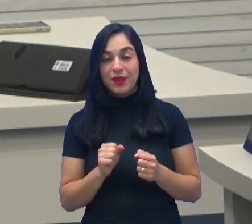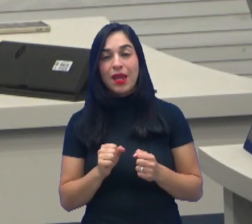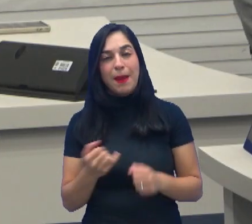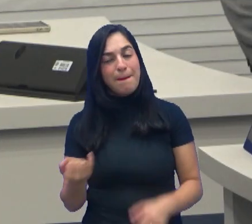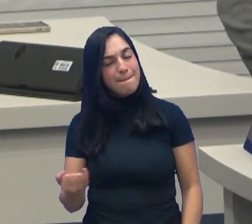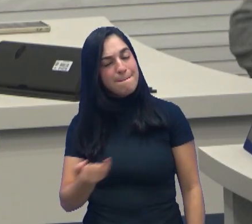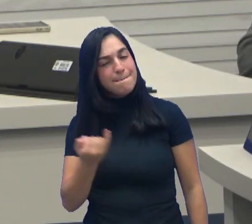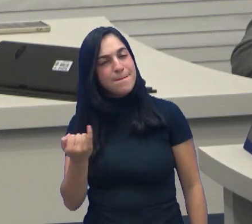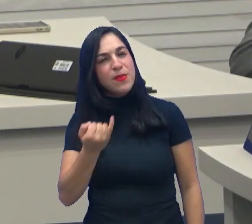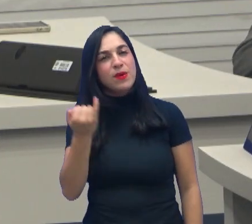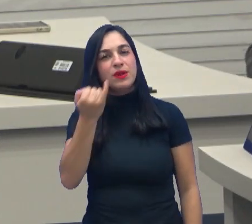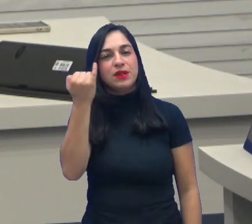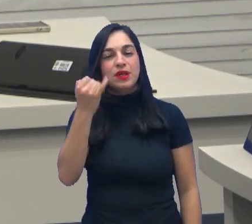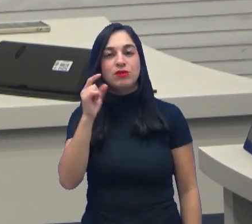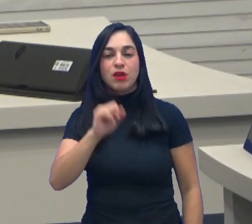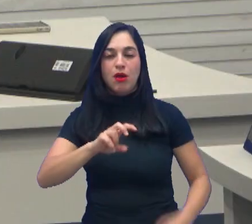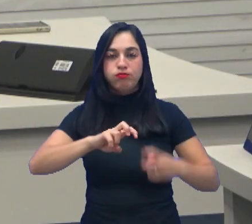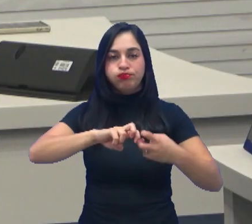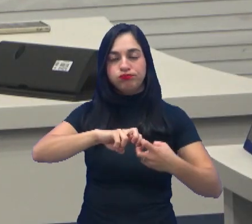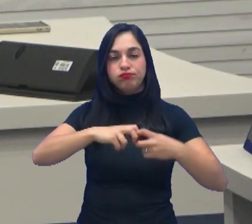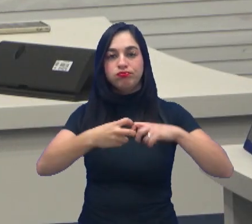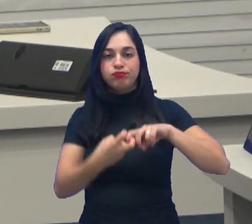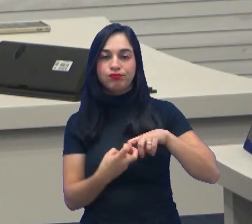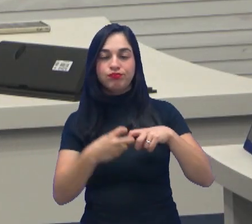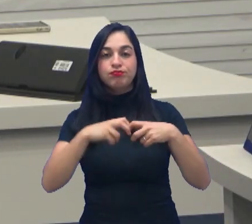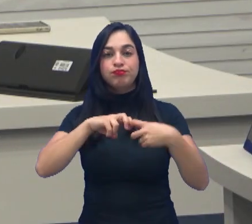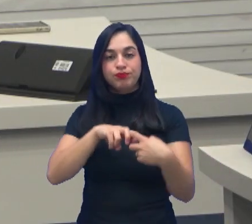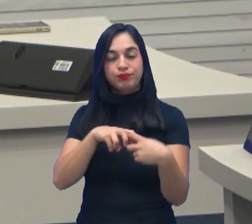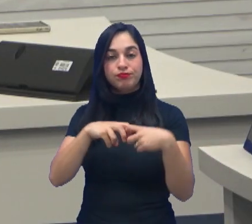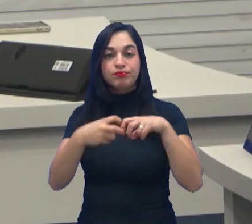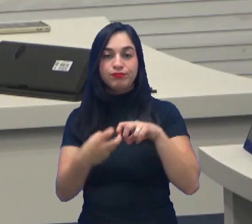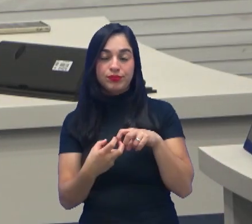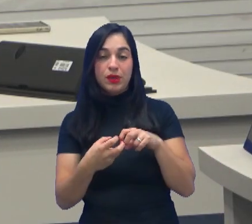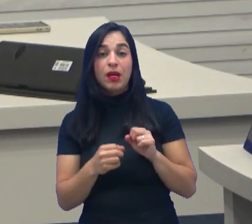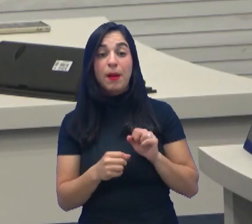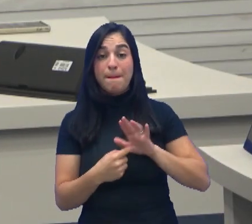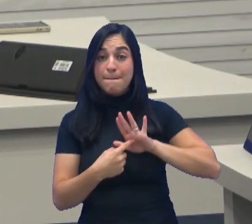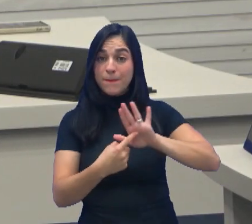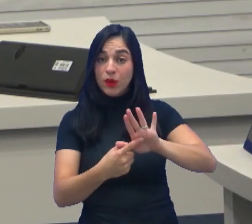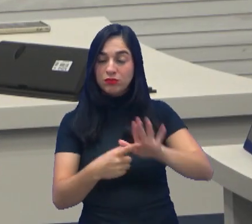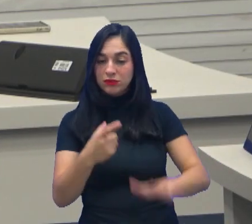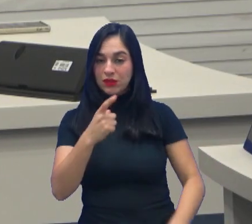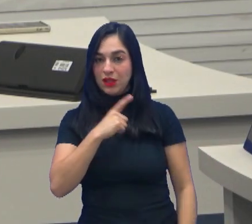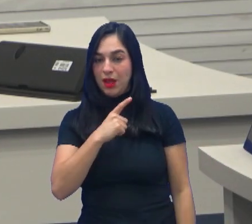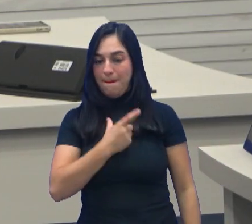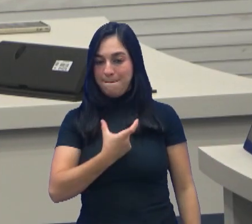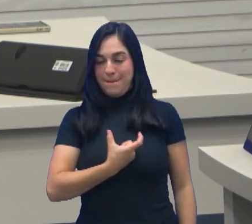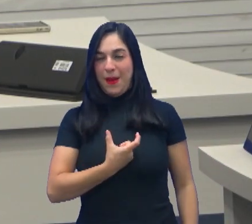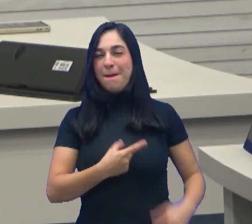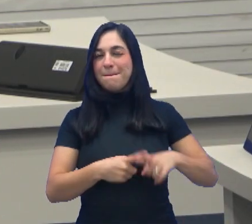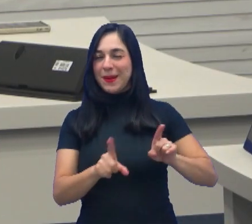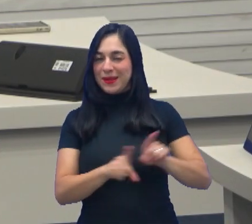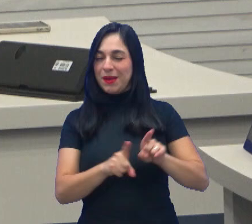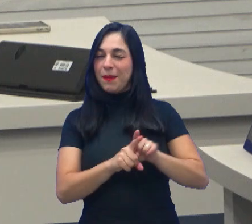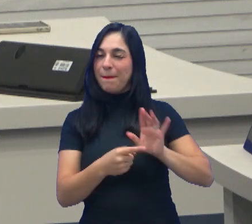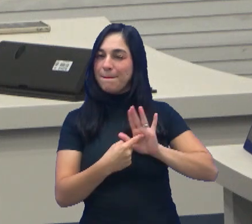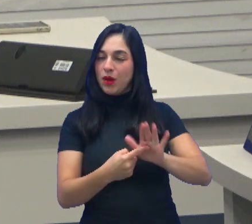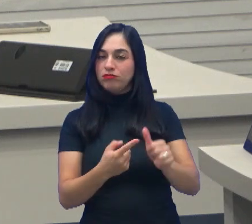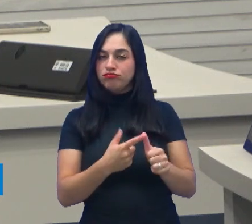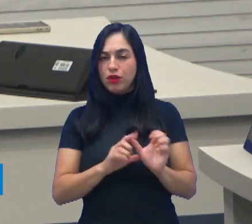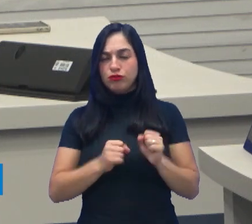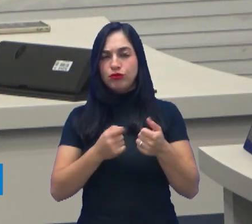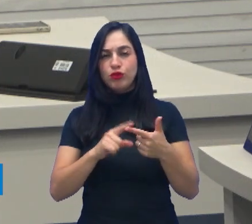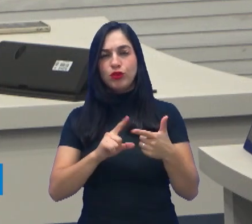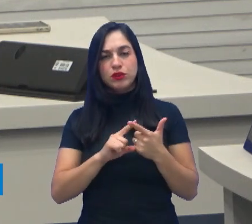importante, que representa não só uma medalha, mas também muito esforço, dedicação, disciplina e amor